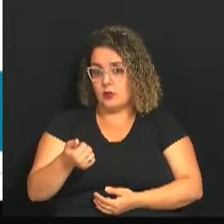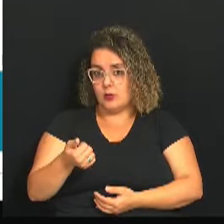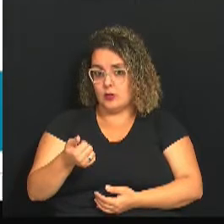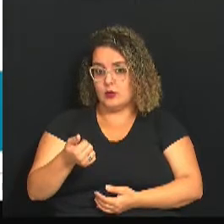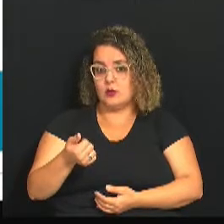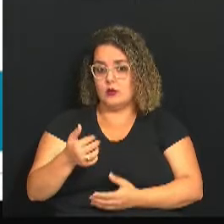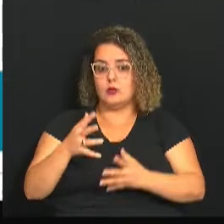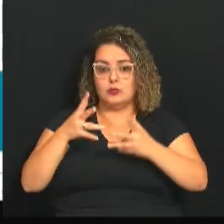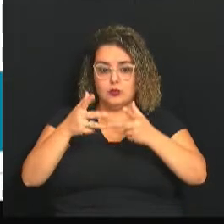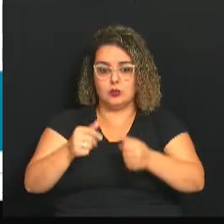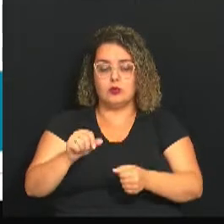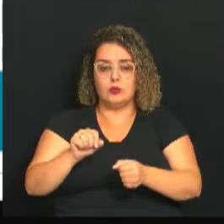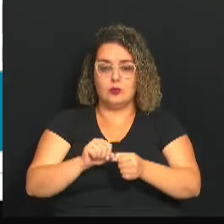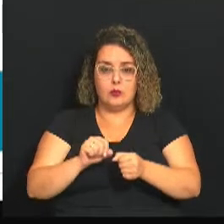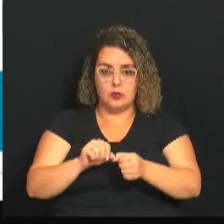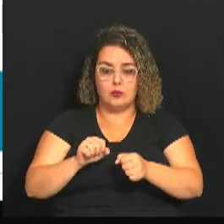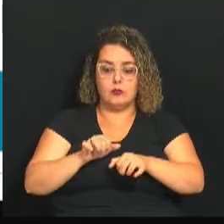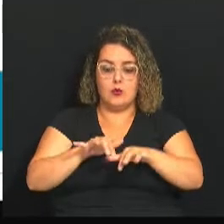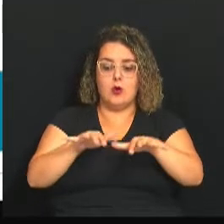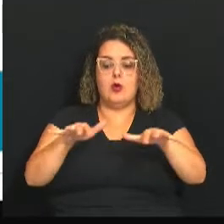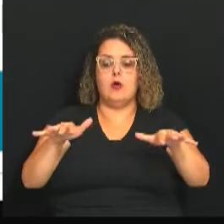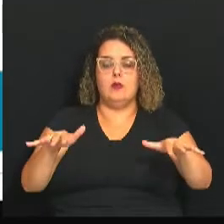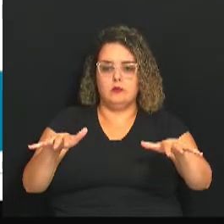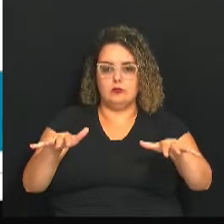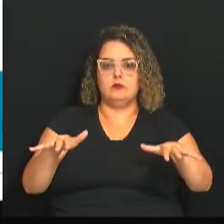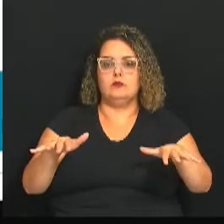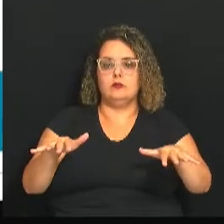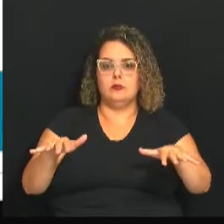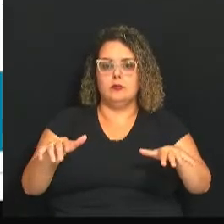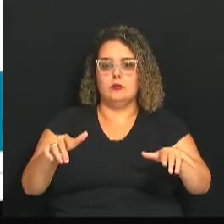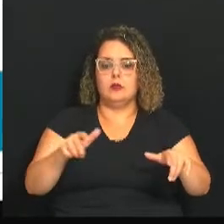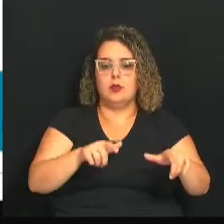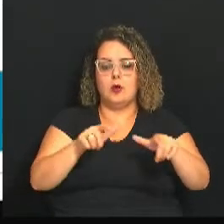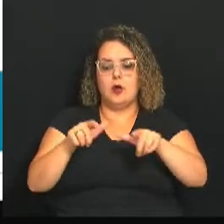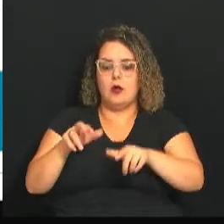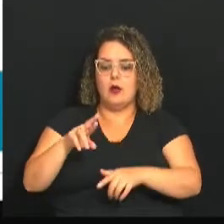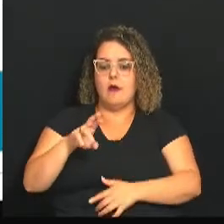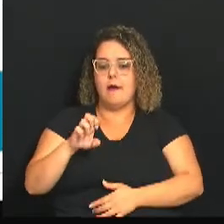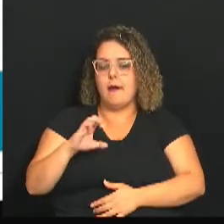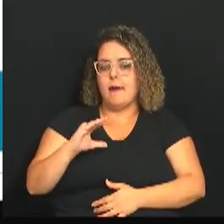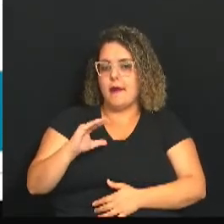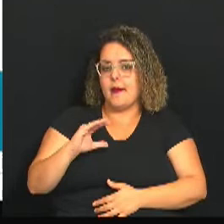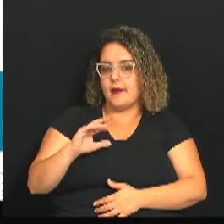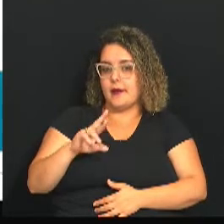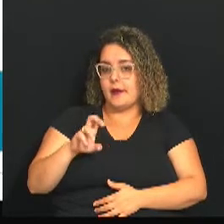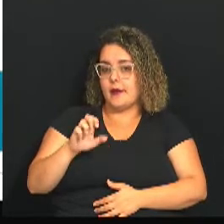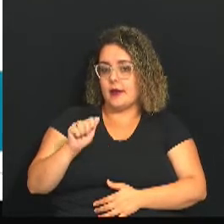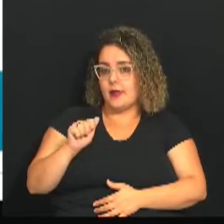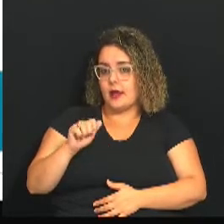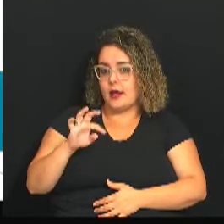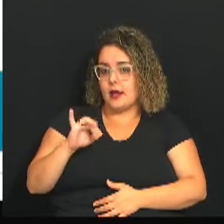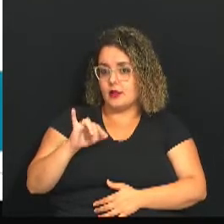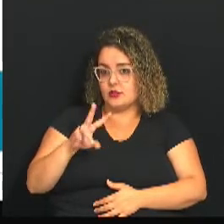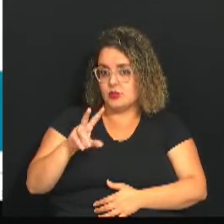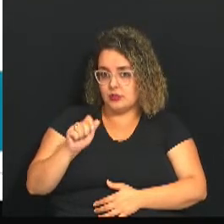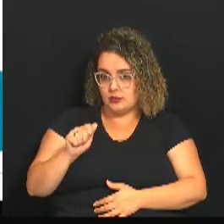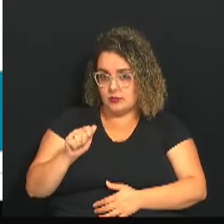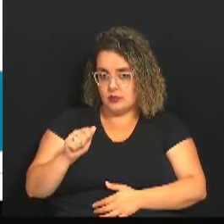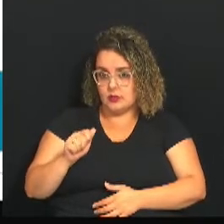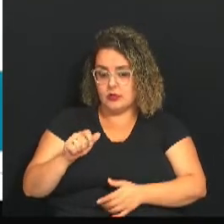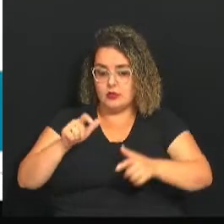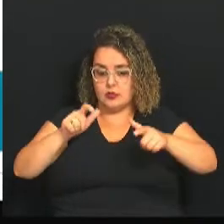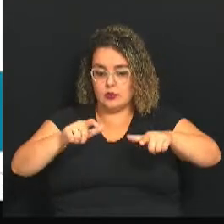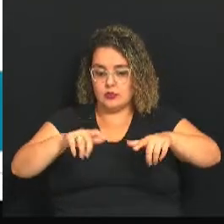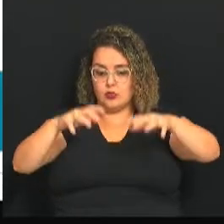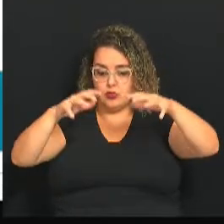feito principalmente ampliando áreas recreativas que sirvam de regiões de inundação também. Então, é feito